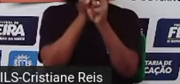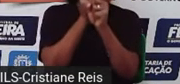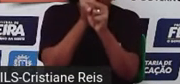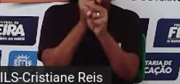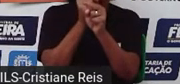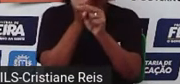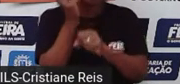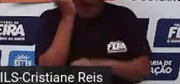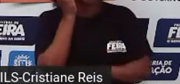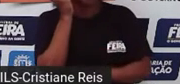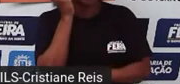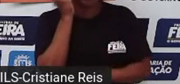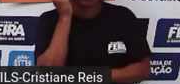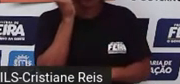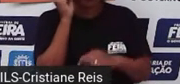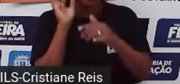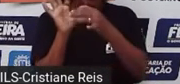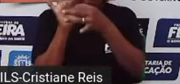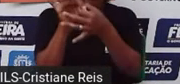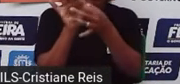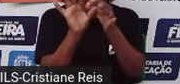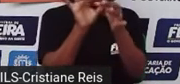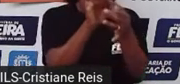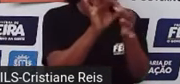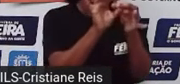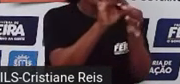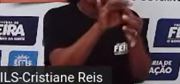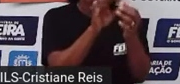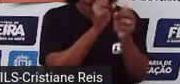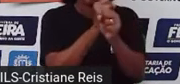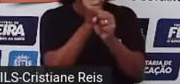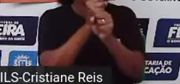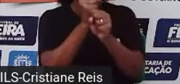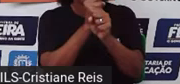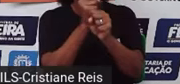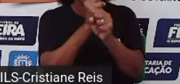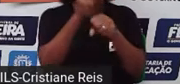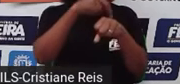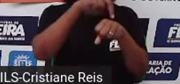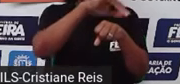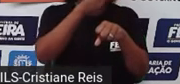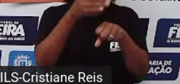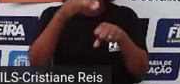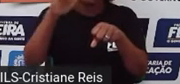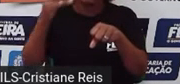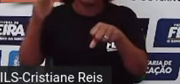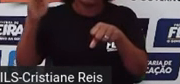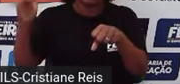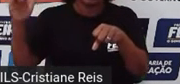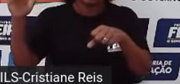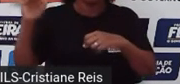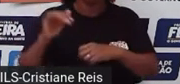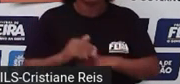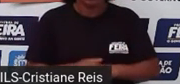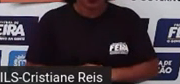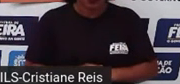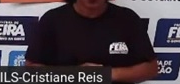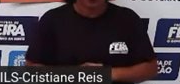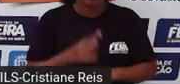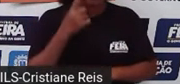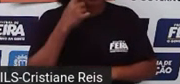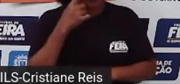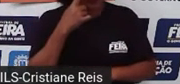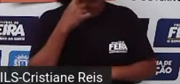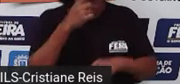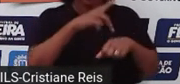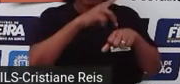jovens que foram desgastados Então essa formação aqui desses dobramentos é sobre a Mendes modernos essas essas cadeias de